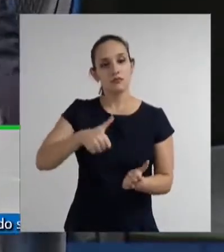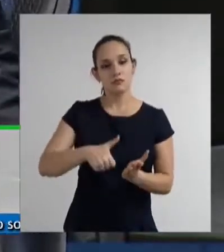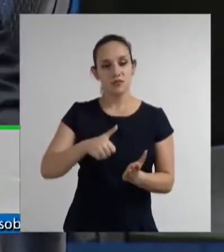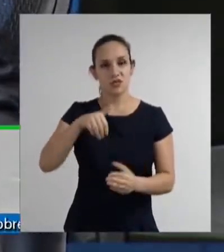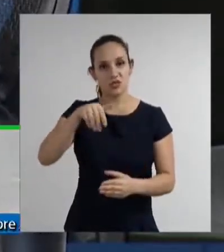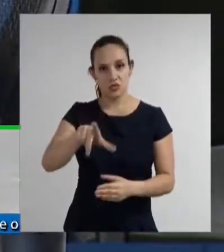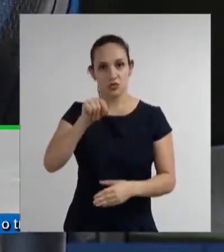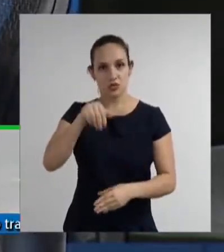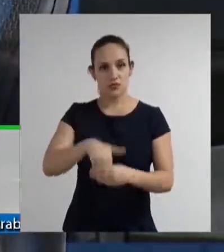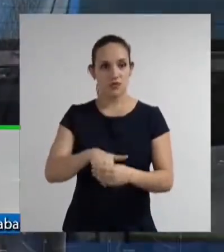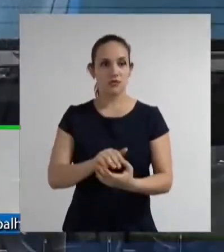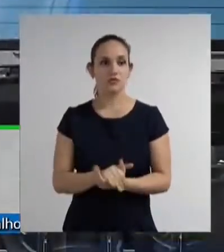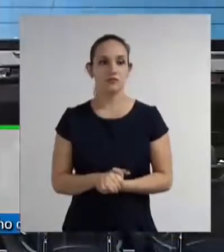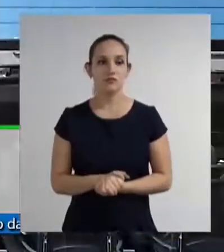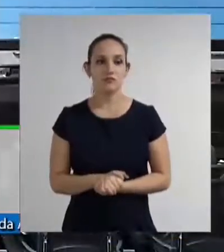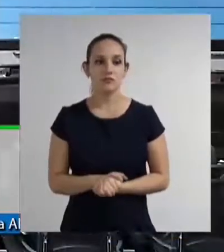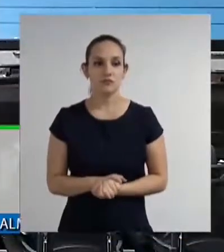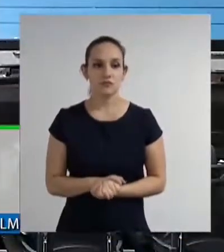votos.